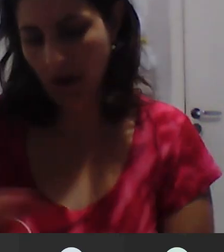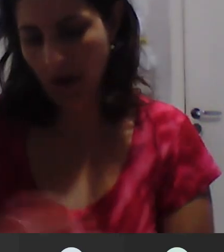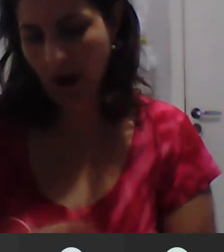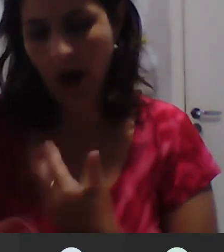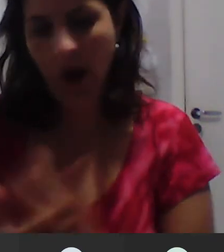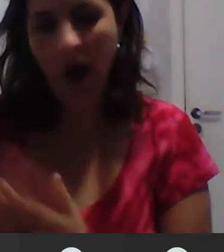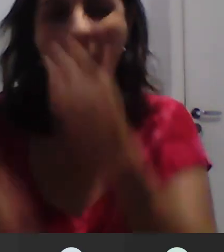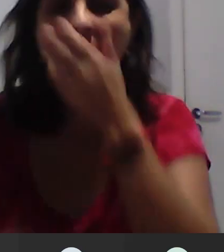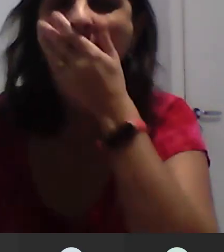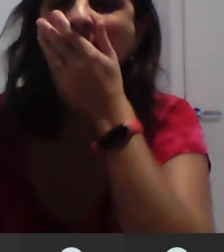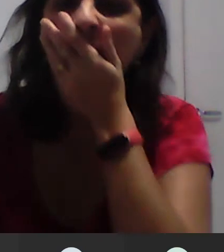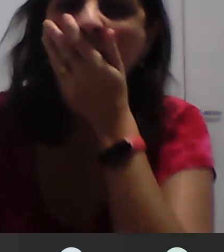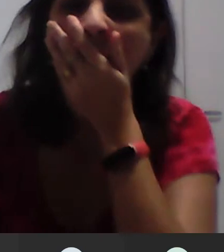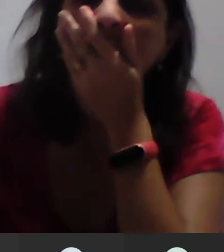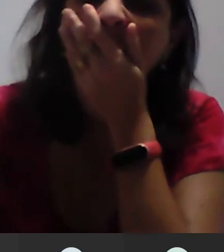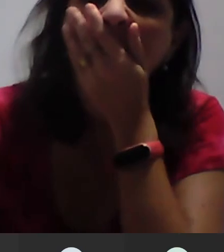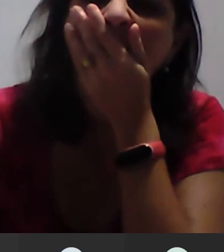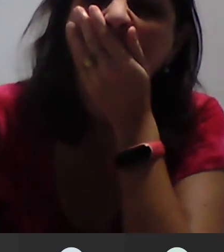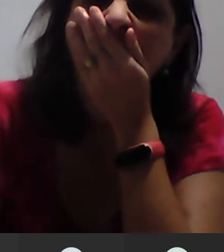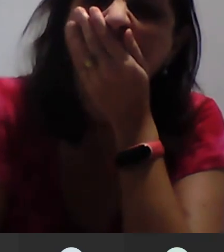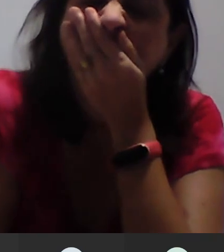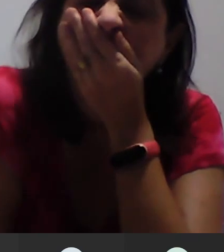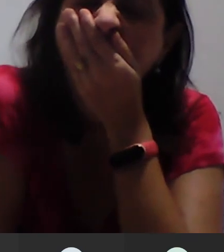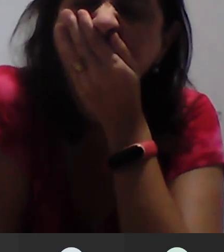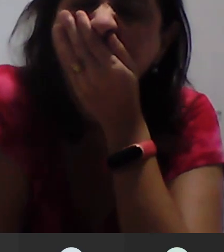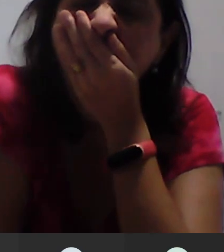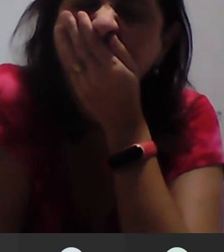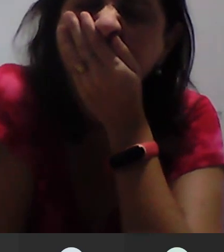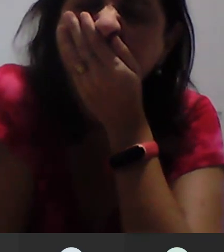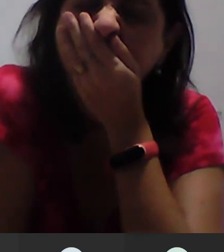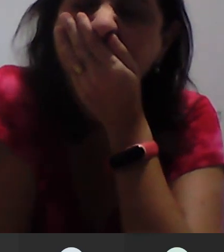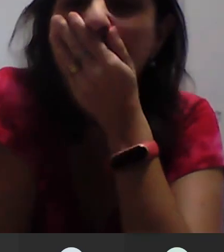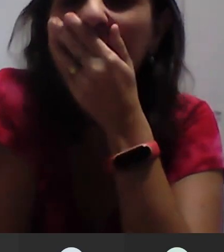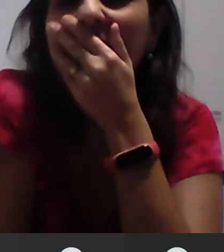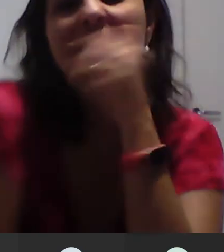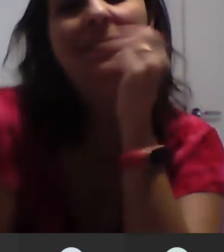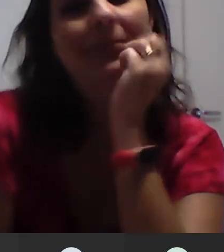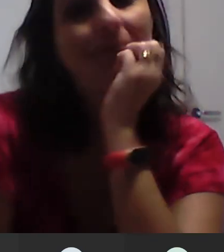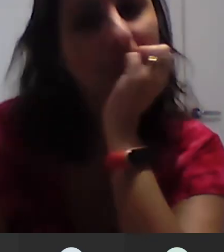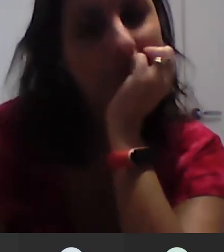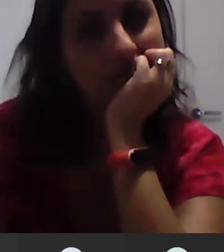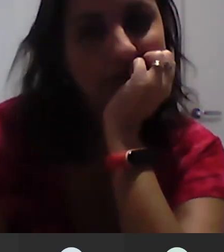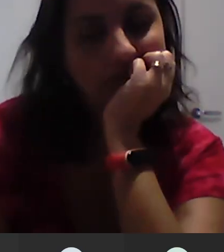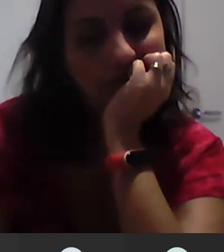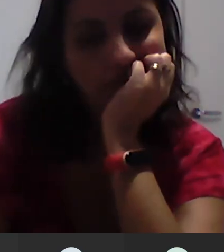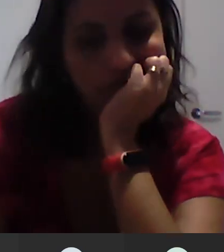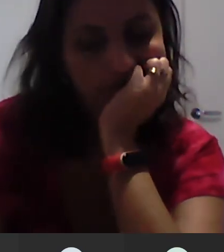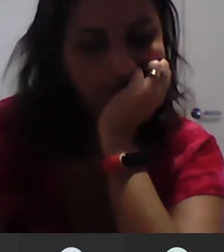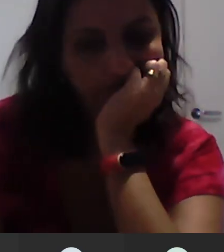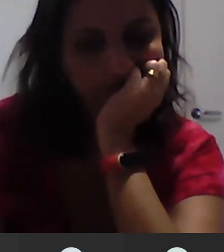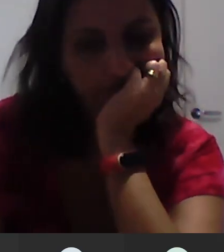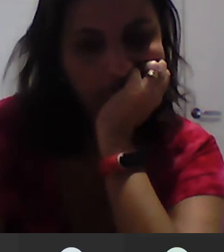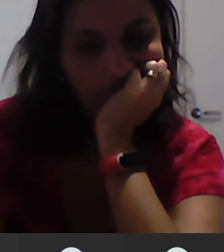de gorduras e levando, né, a outras doenças relacionadas